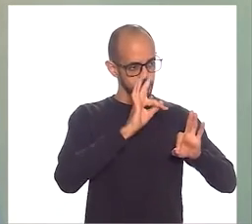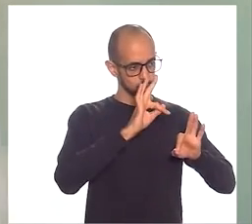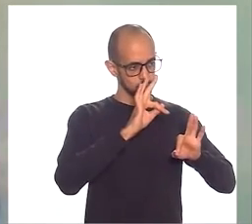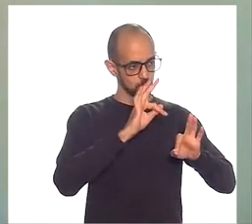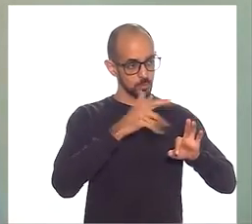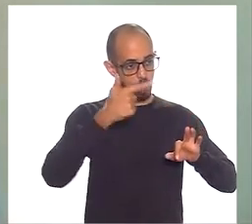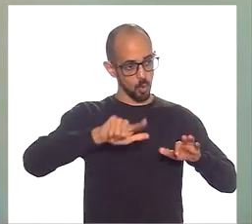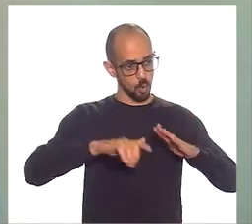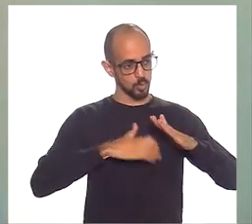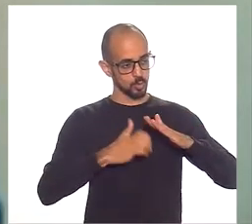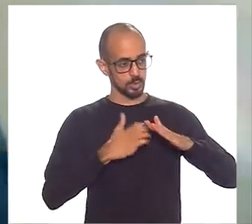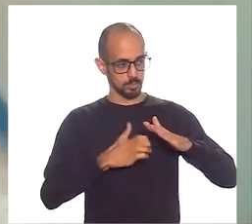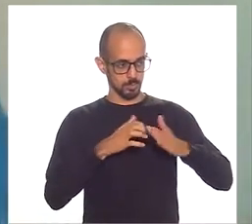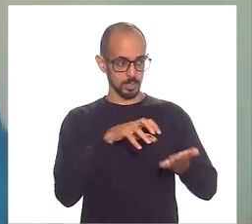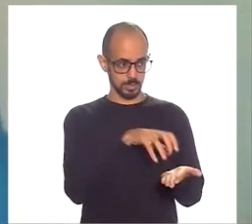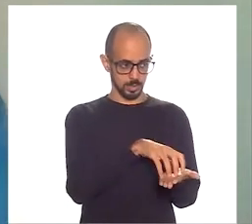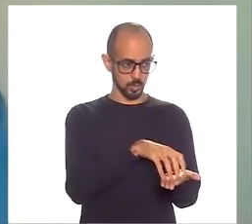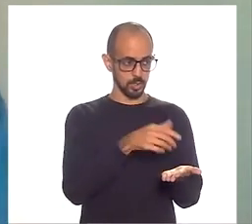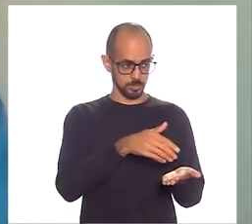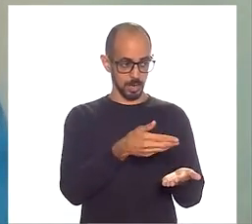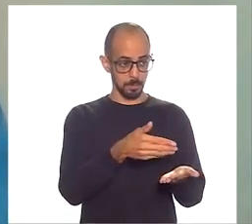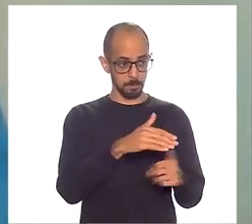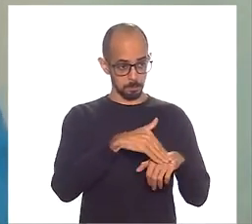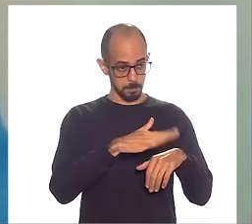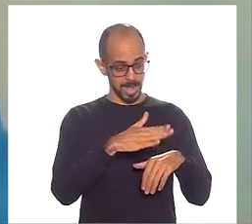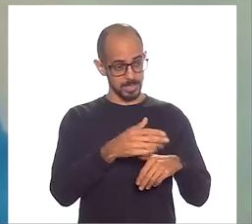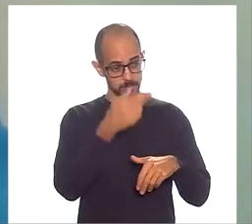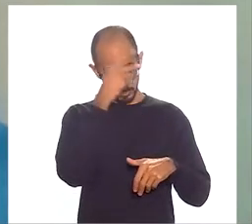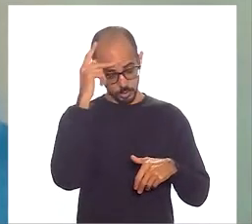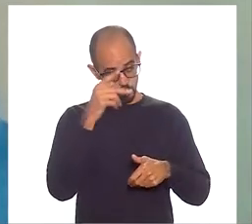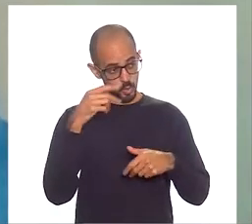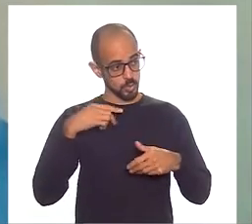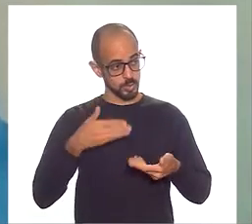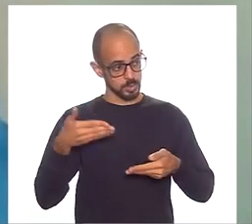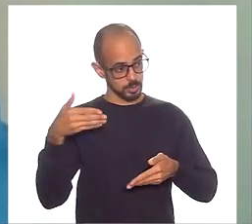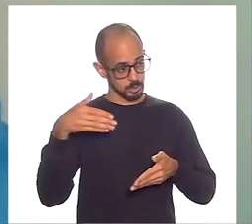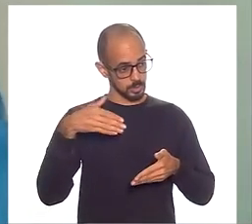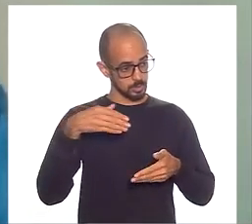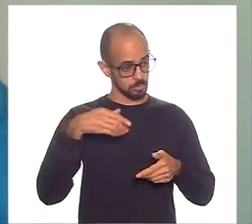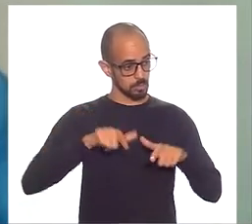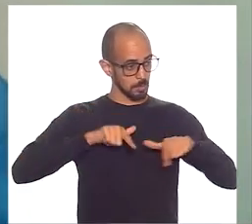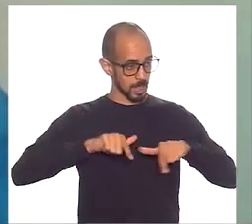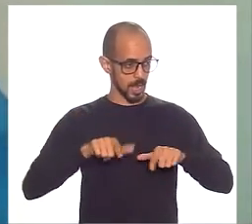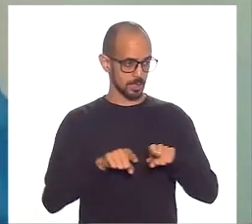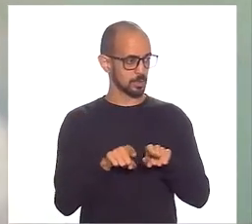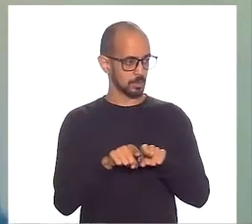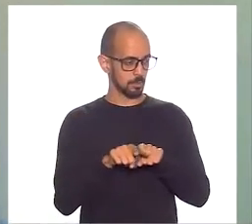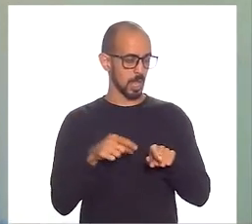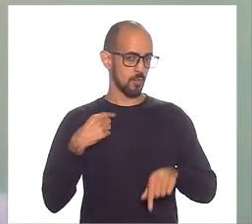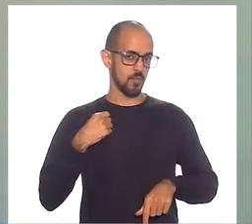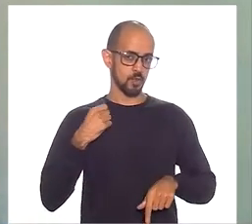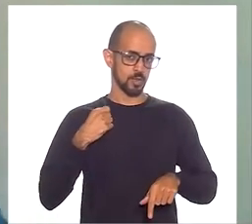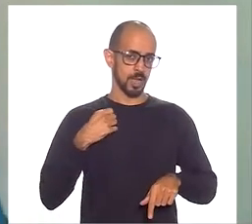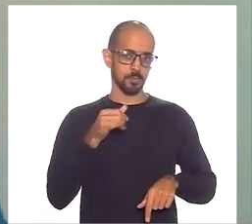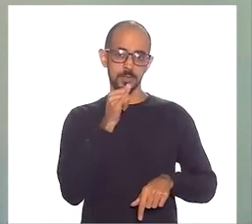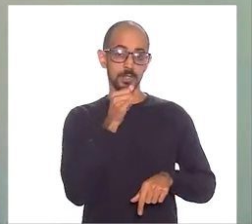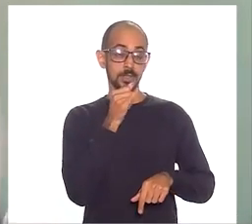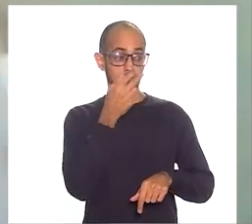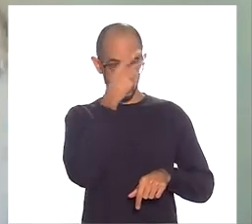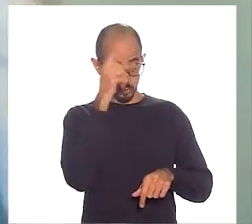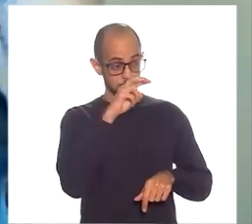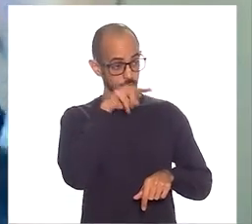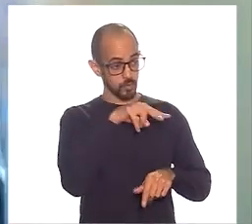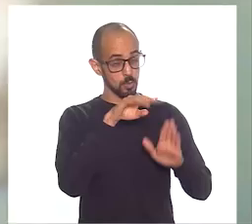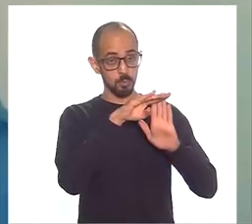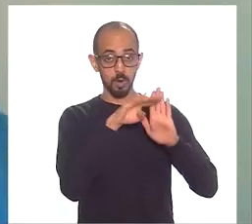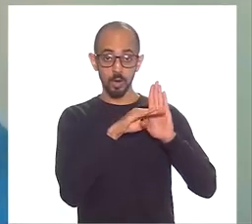outros setores, outras empresas, para trazer mais gente também para atuar como voluntariado? E como fazer, né? Quem estiver assistindo o programa, por exemplo,